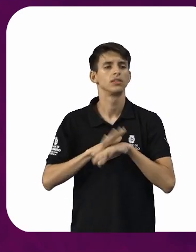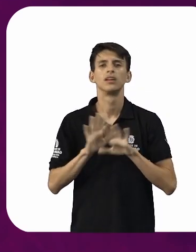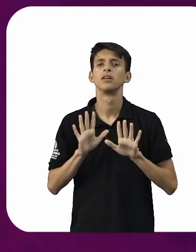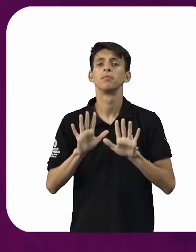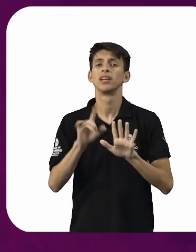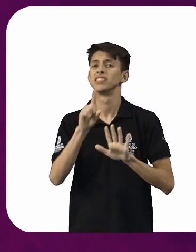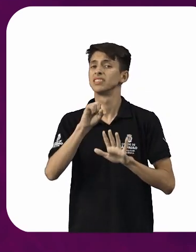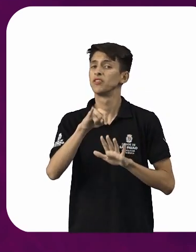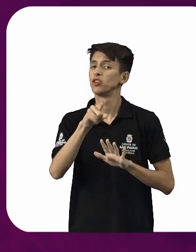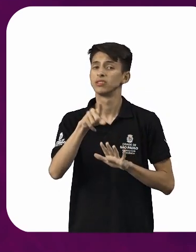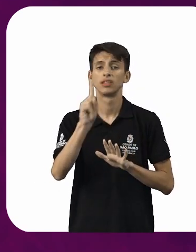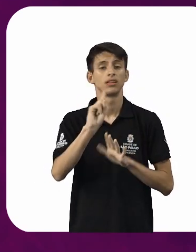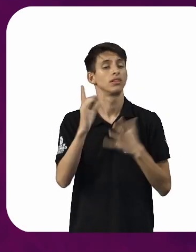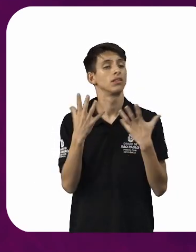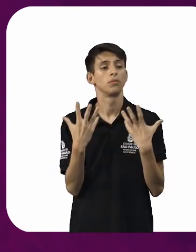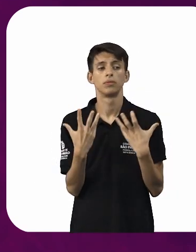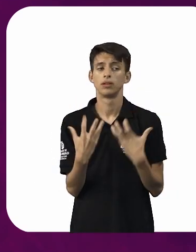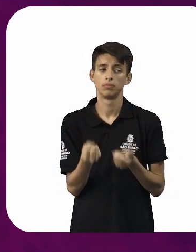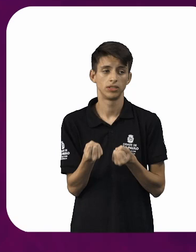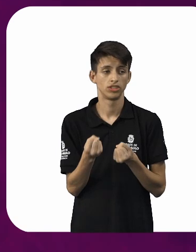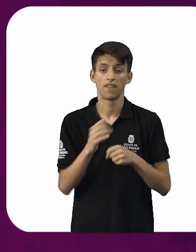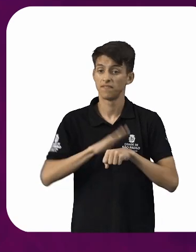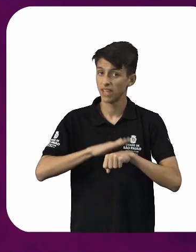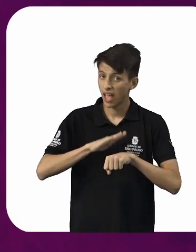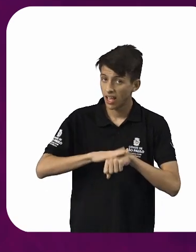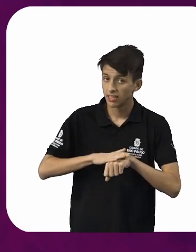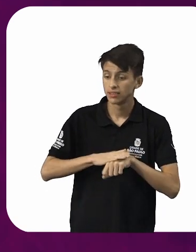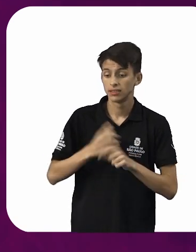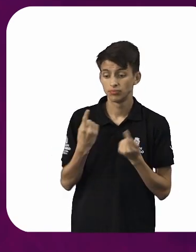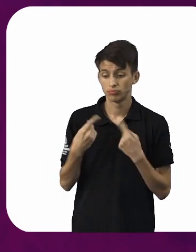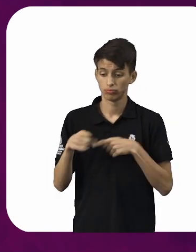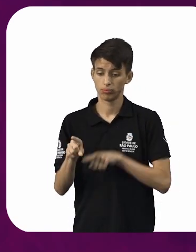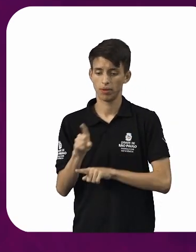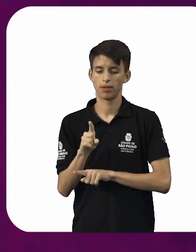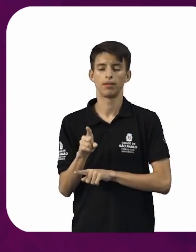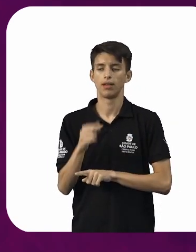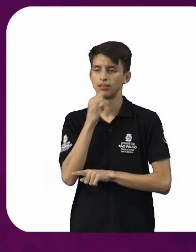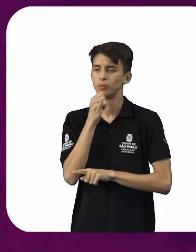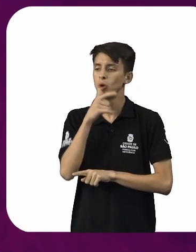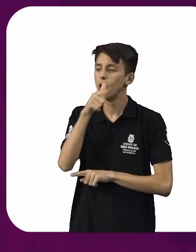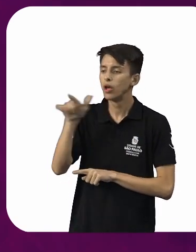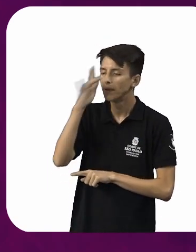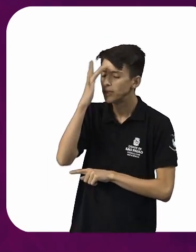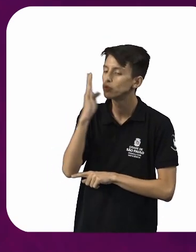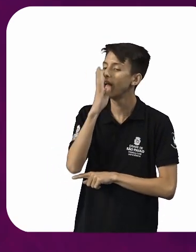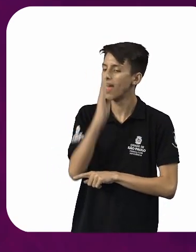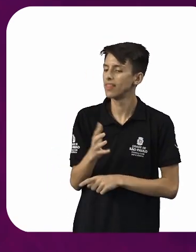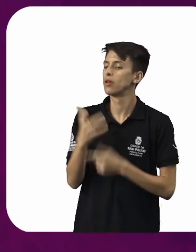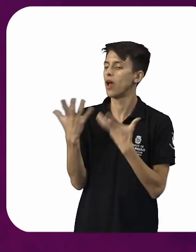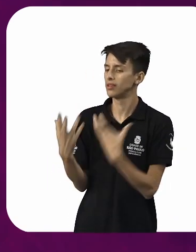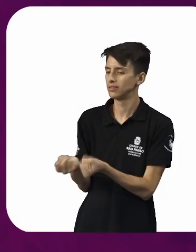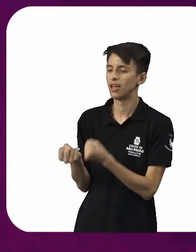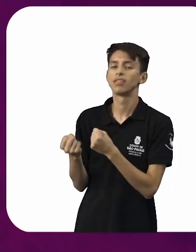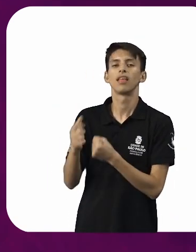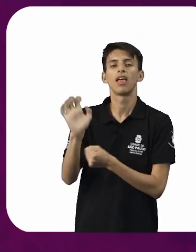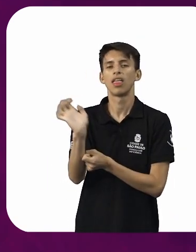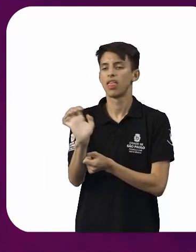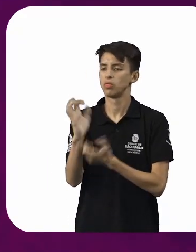você não permite que pessoas LGBTI+ façam, configura uma discriminação homotransfóbica.